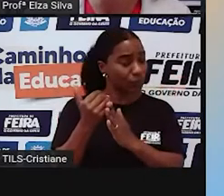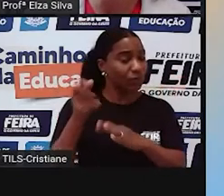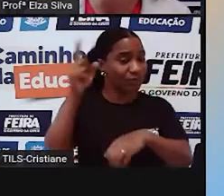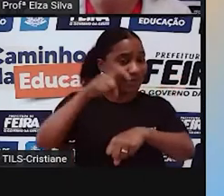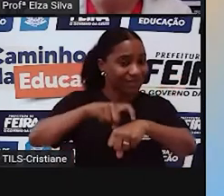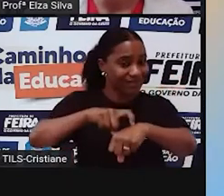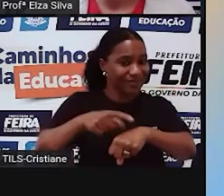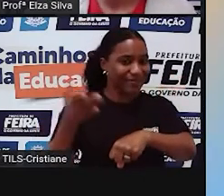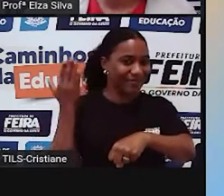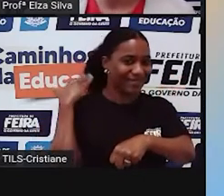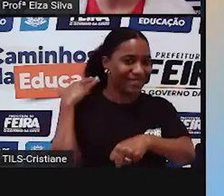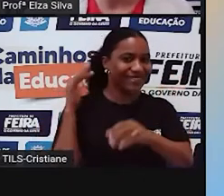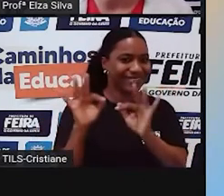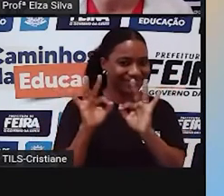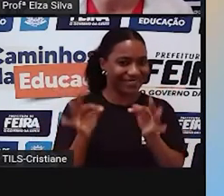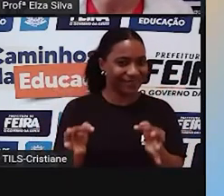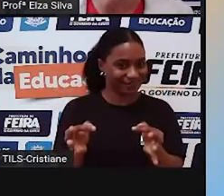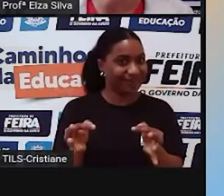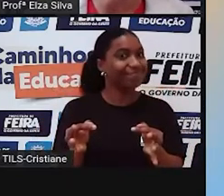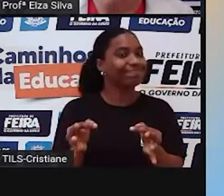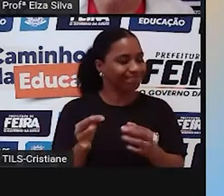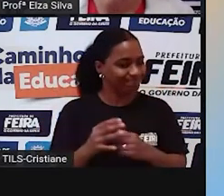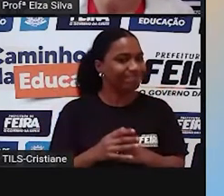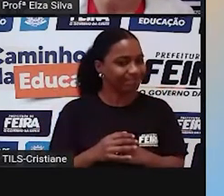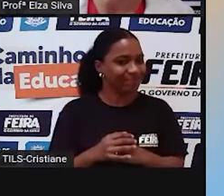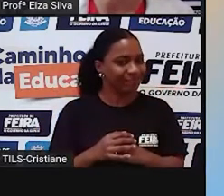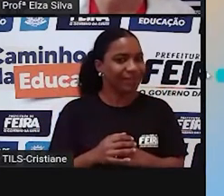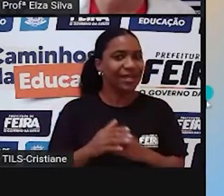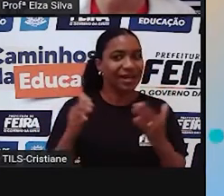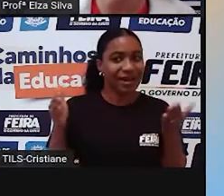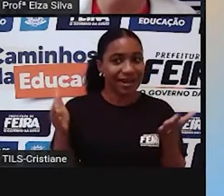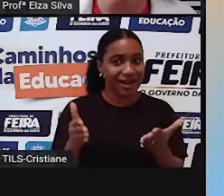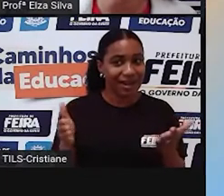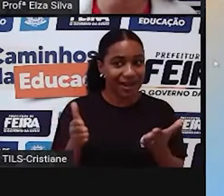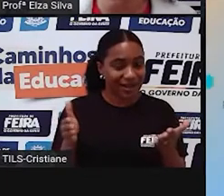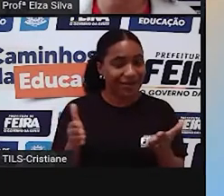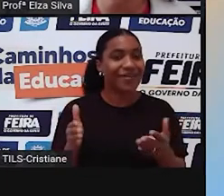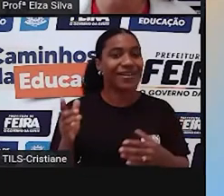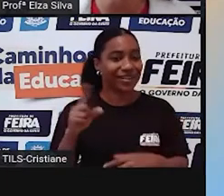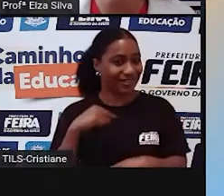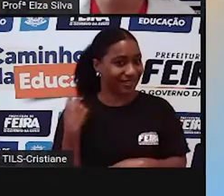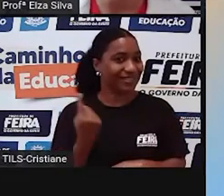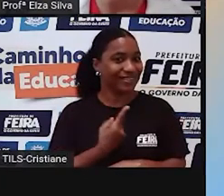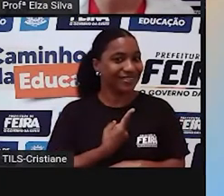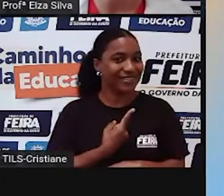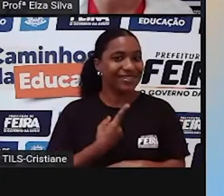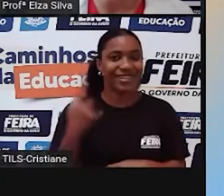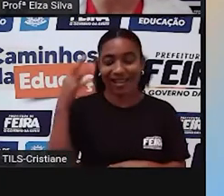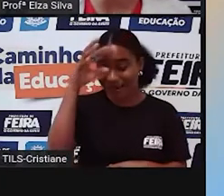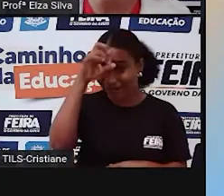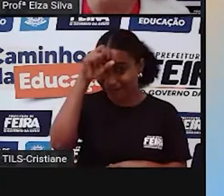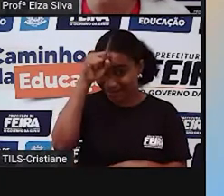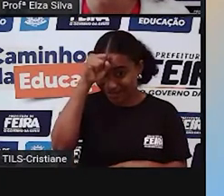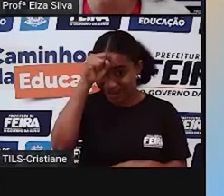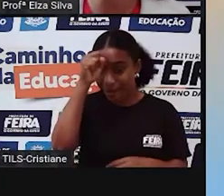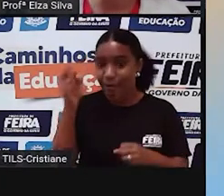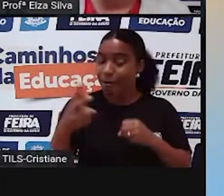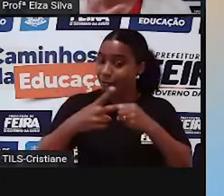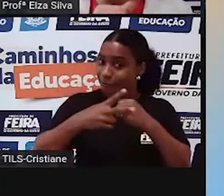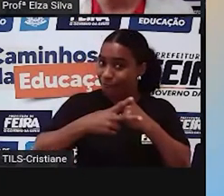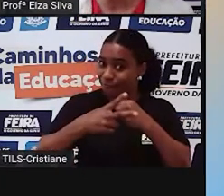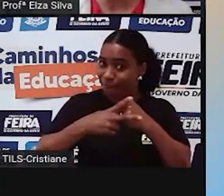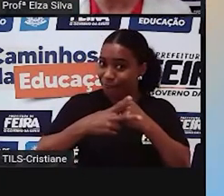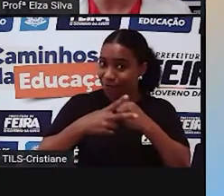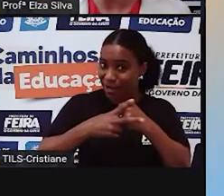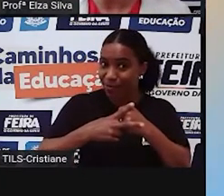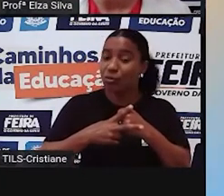simples. E neste momento de hoje, nós vamos enfatizar sobre os verbos regulares